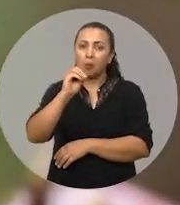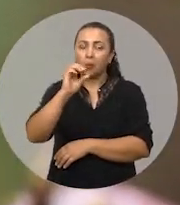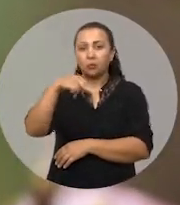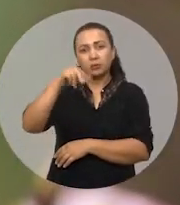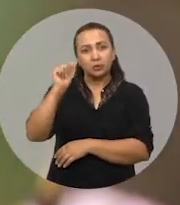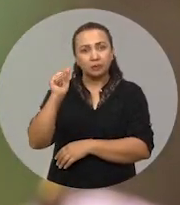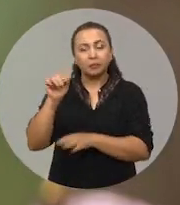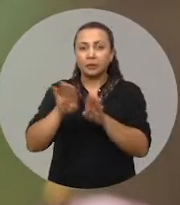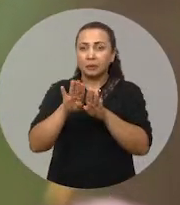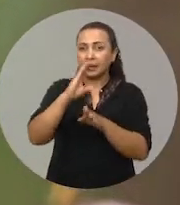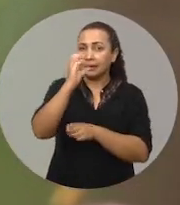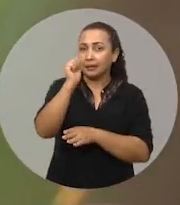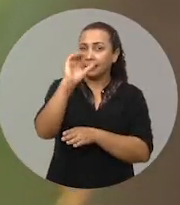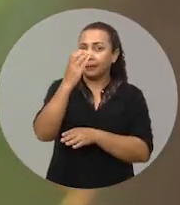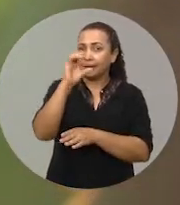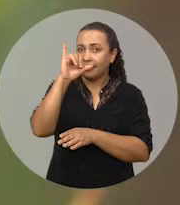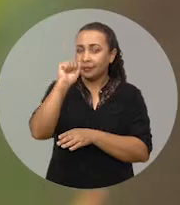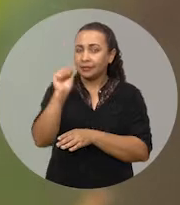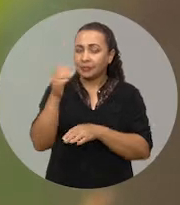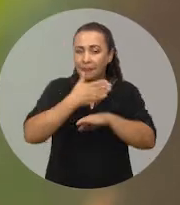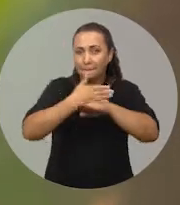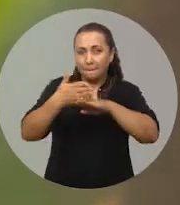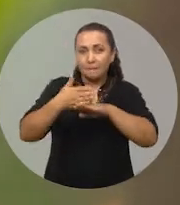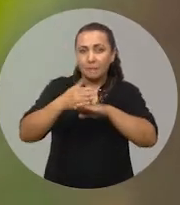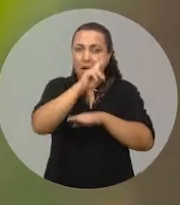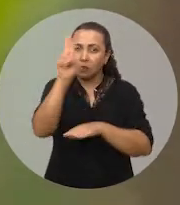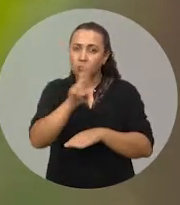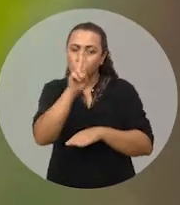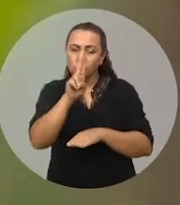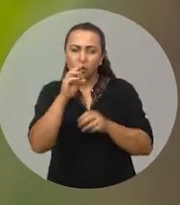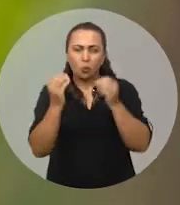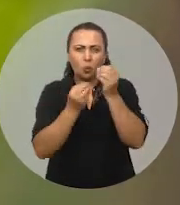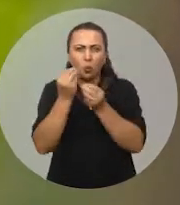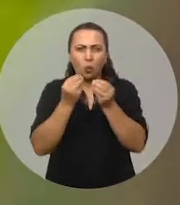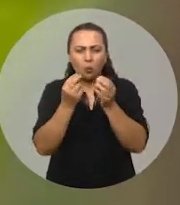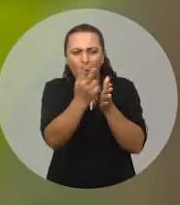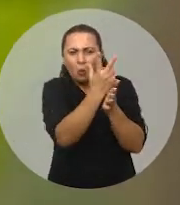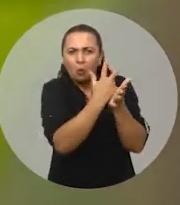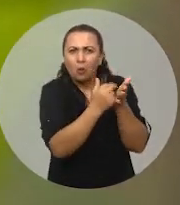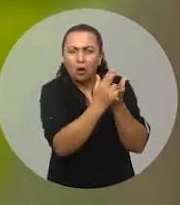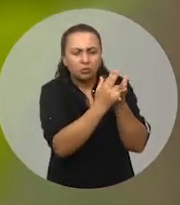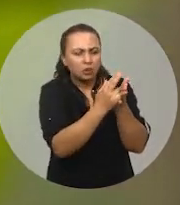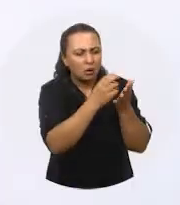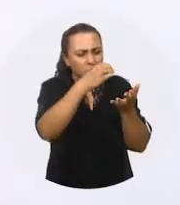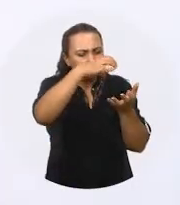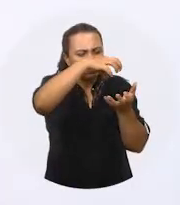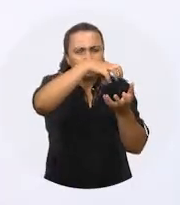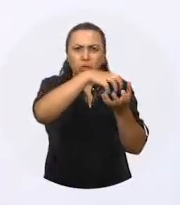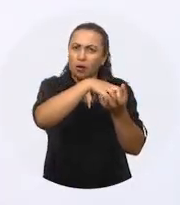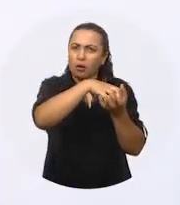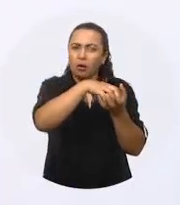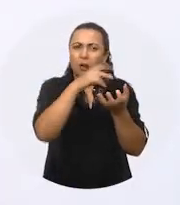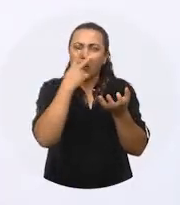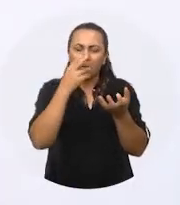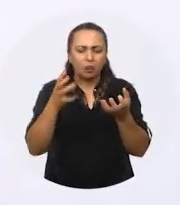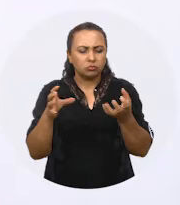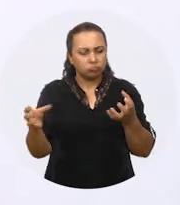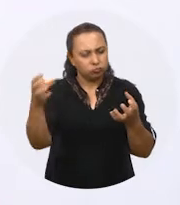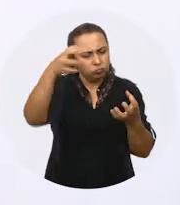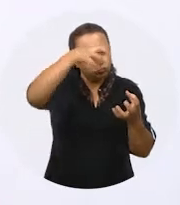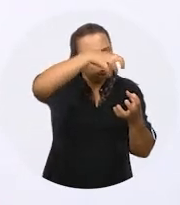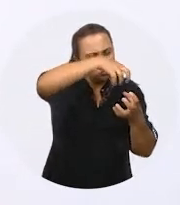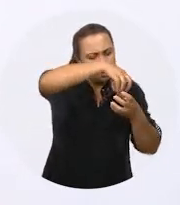acácia branca, e utilizamos essa proteína como um molde, como se ela fosse uma forma, tá? A